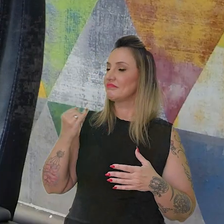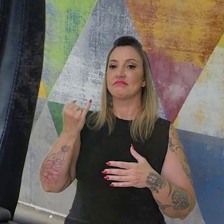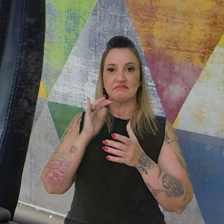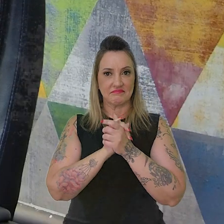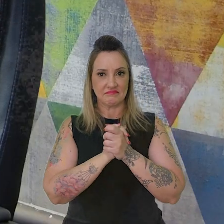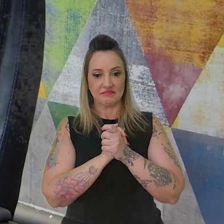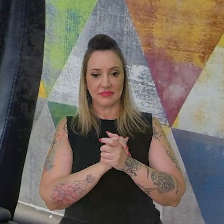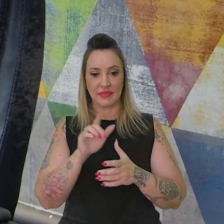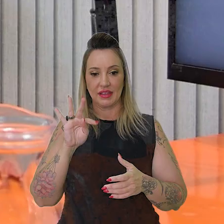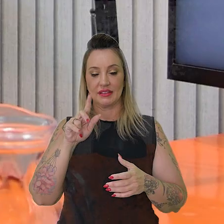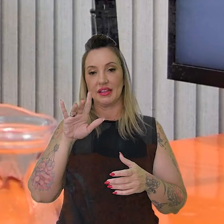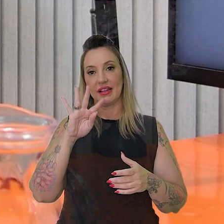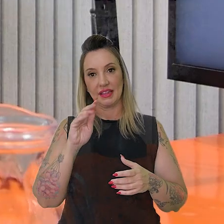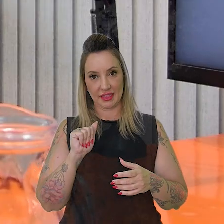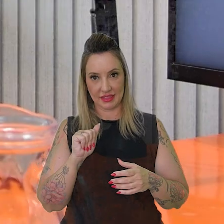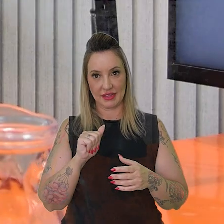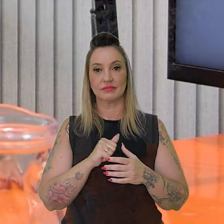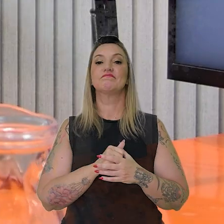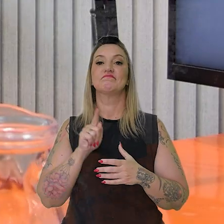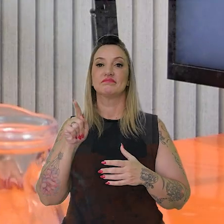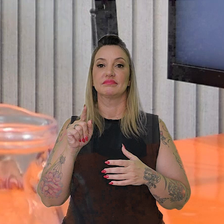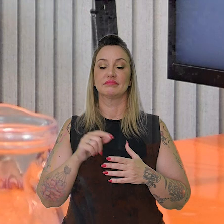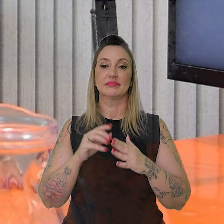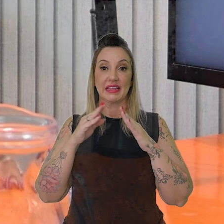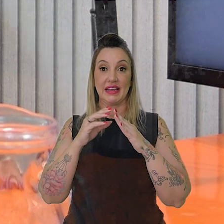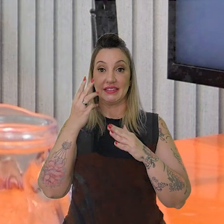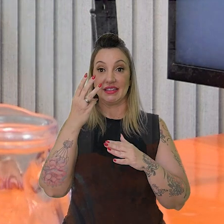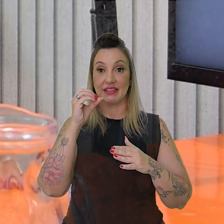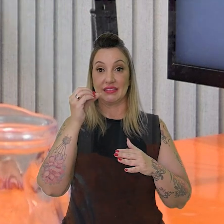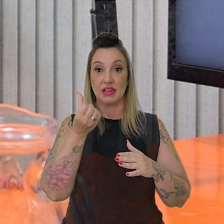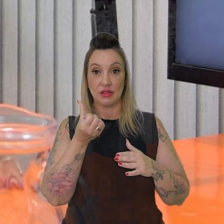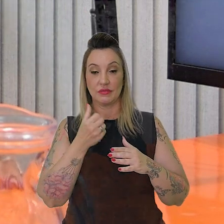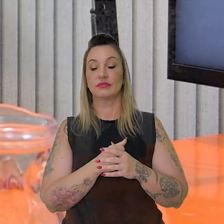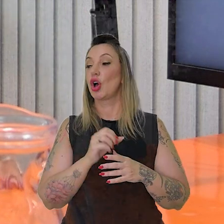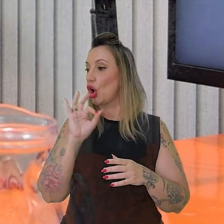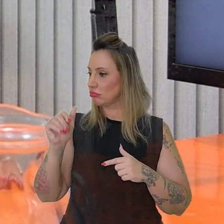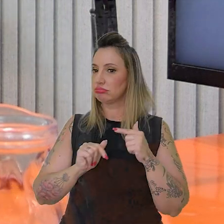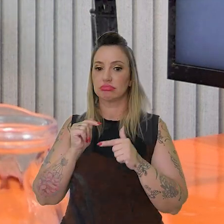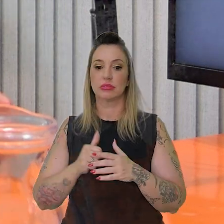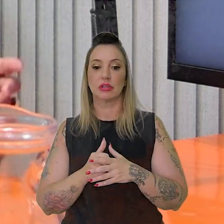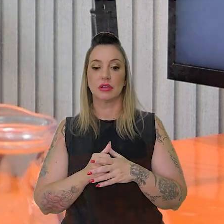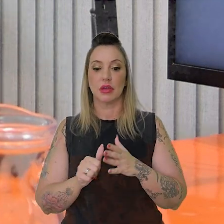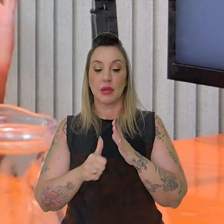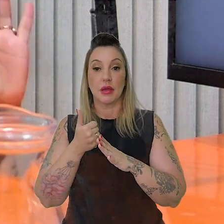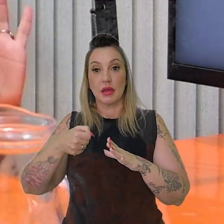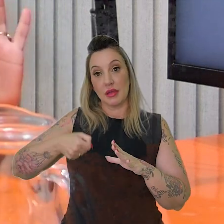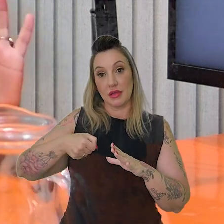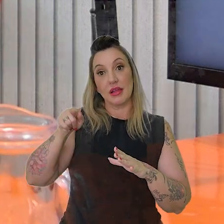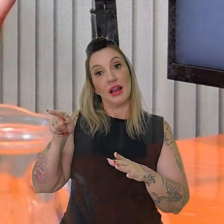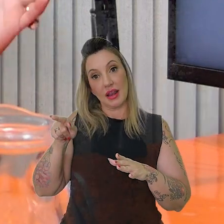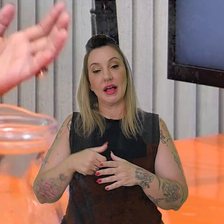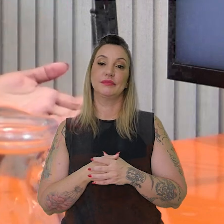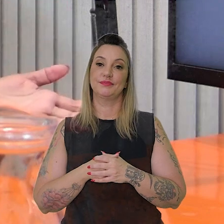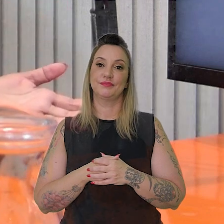parabéns pro pessoal é a Tá ali tá lá do casa 36 muito bom ótima iniciativa aí foi e aí o que primeiro cabe na